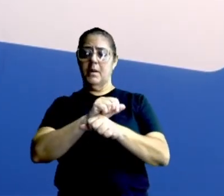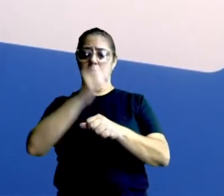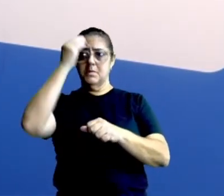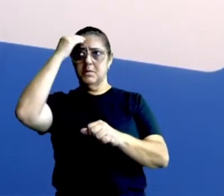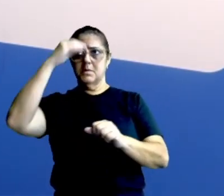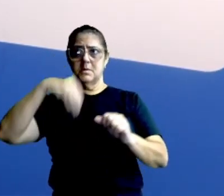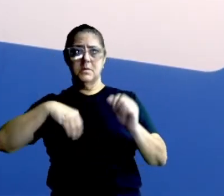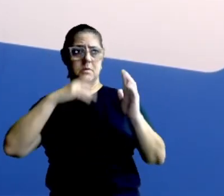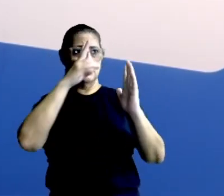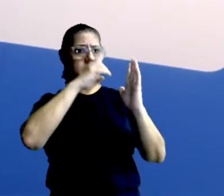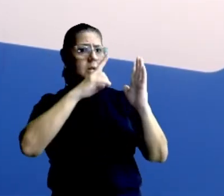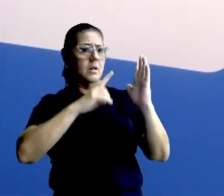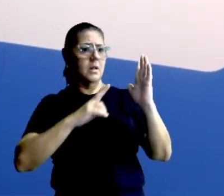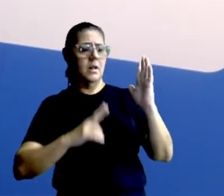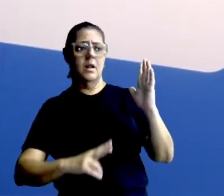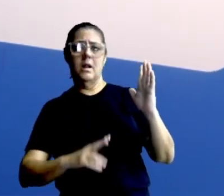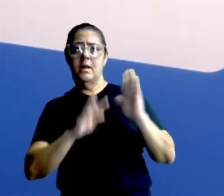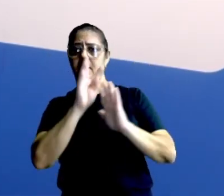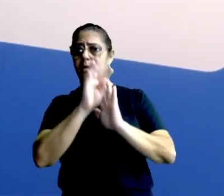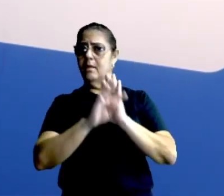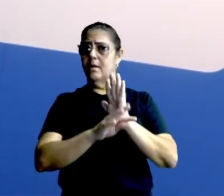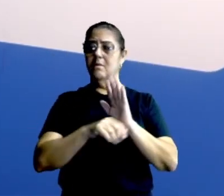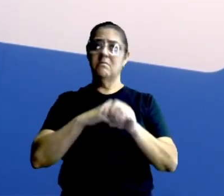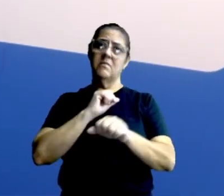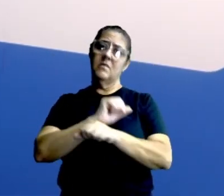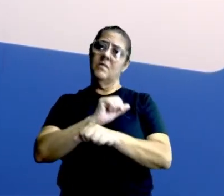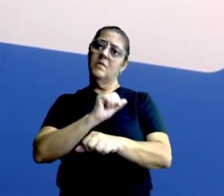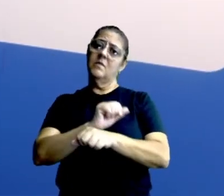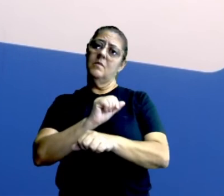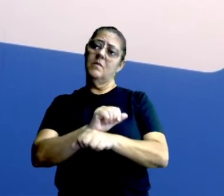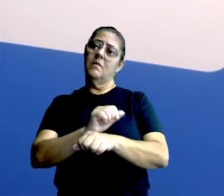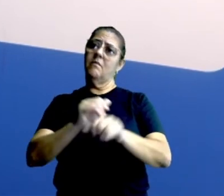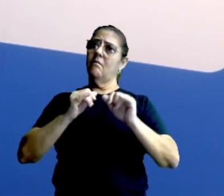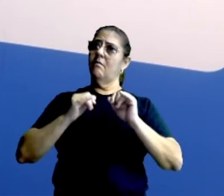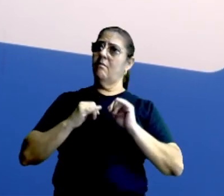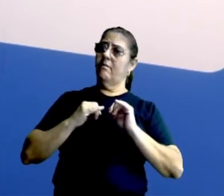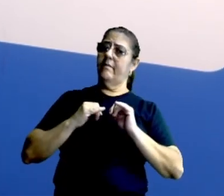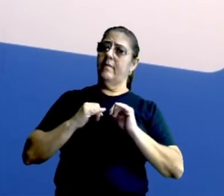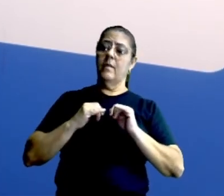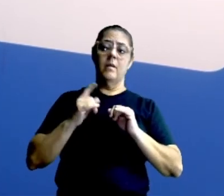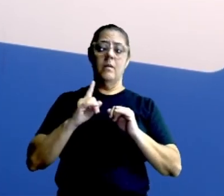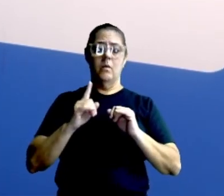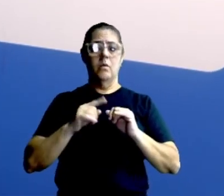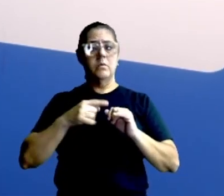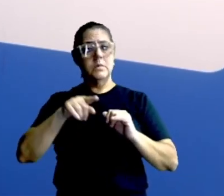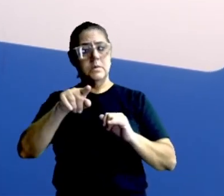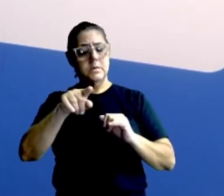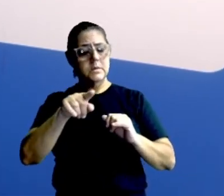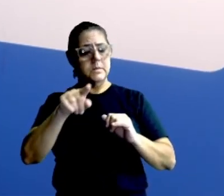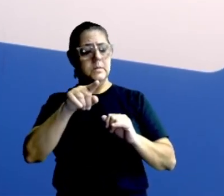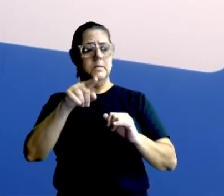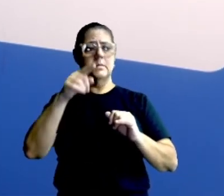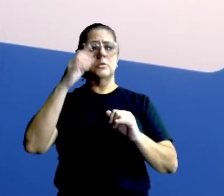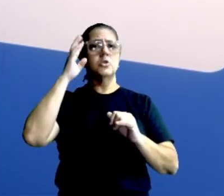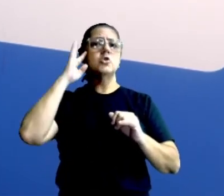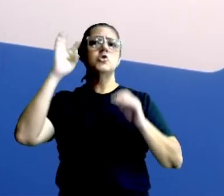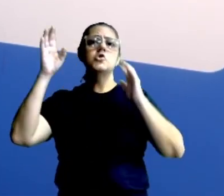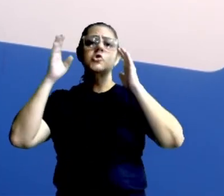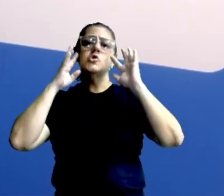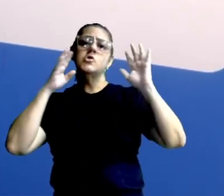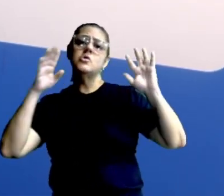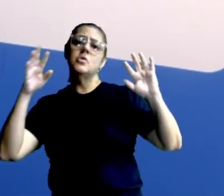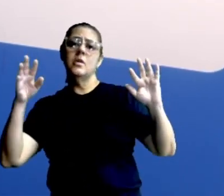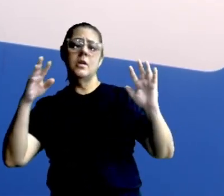que vocês busquem sempre que não fiquem esperando pelo outro não corro atrás porque é o teu sonho